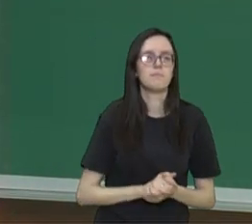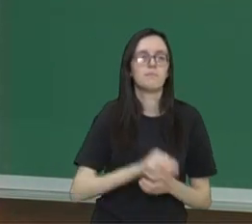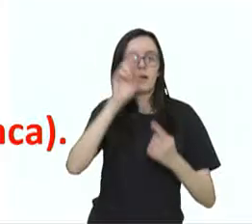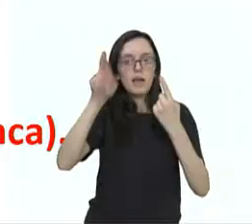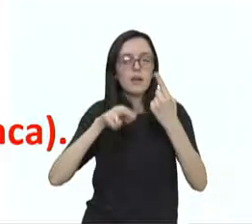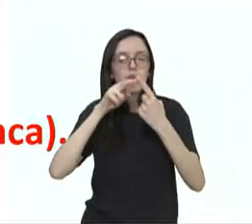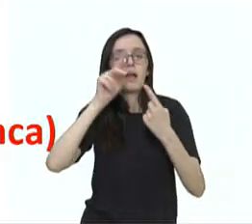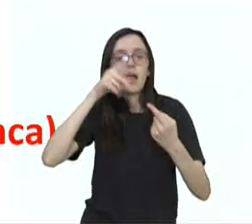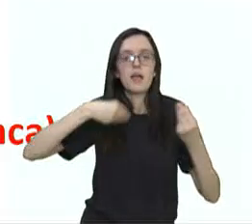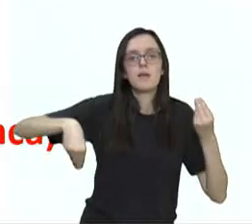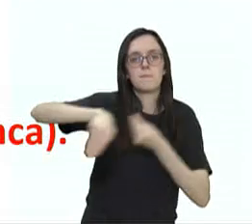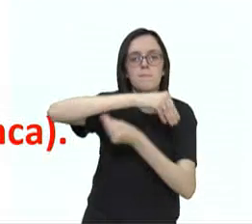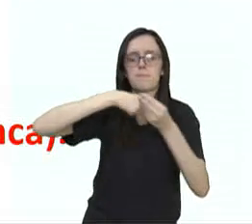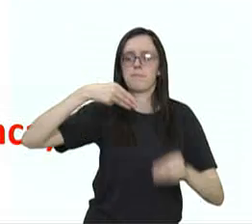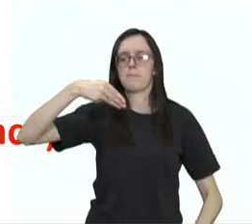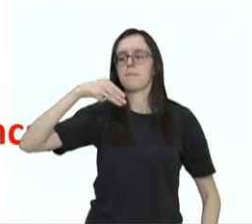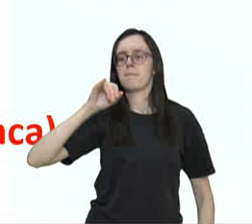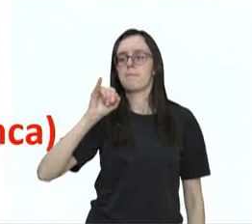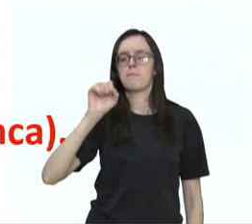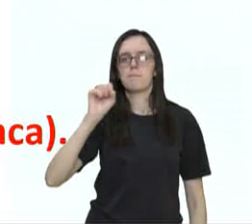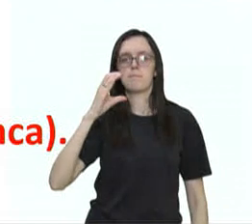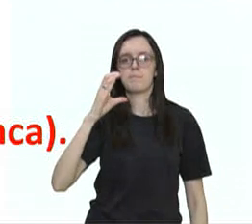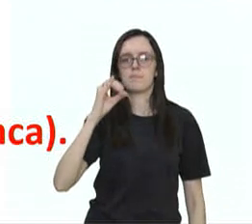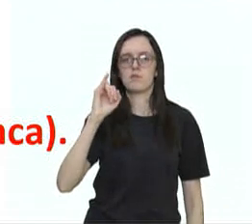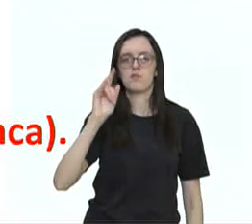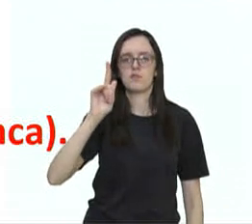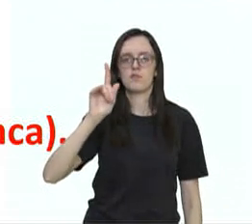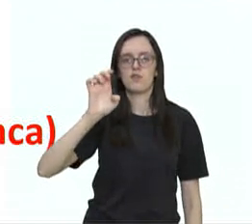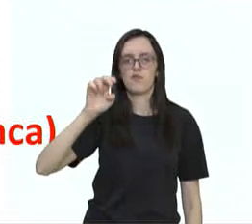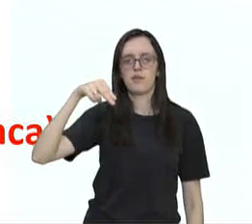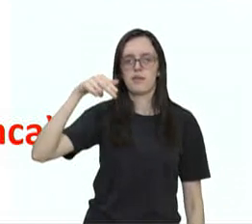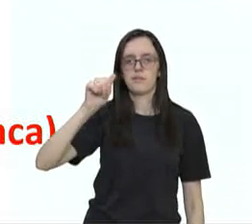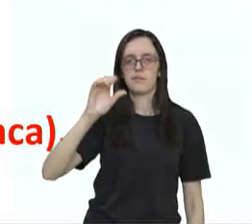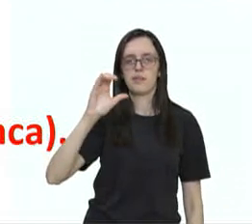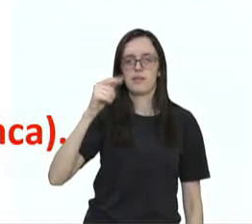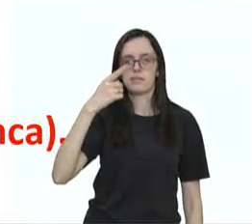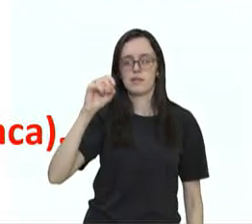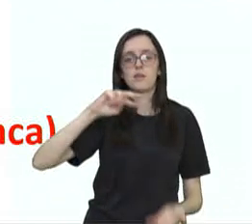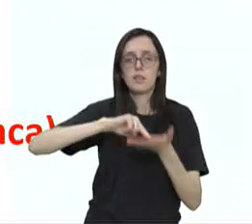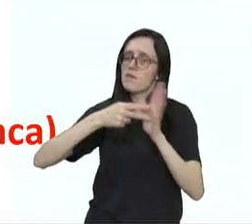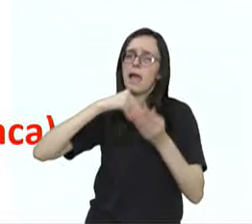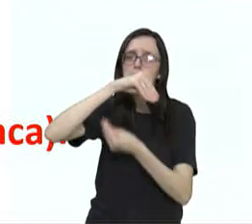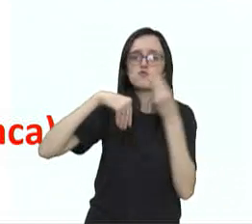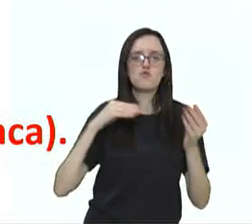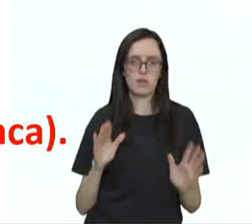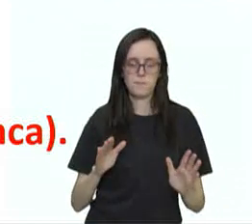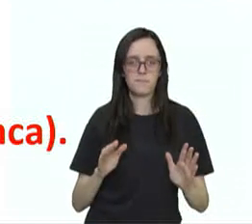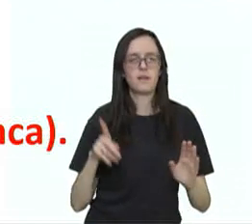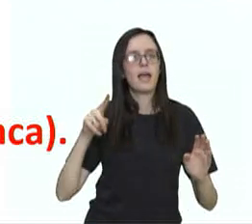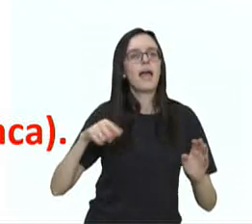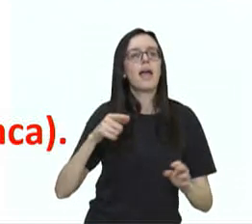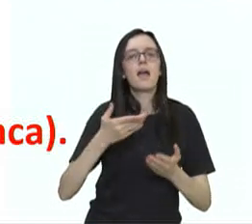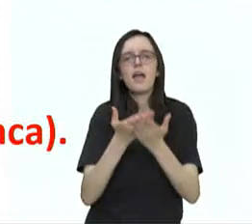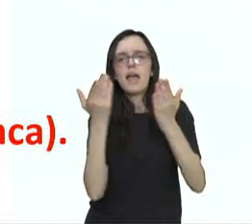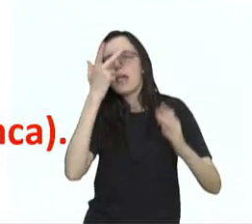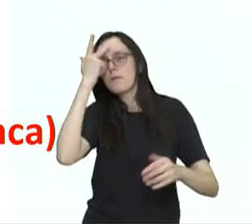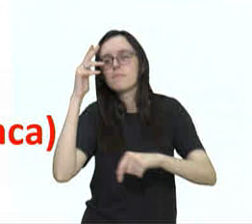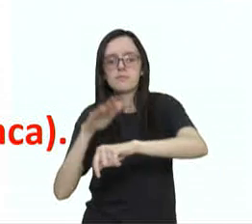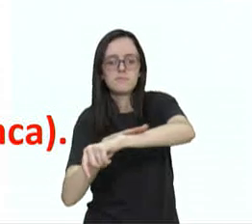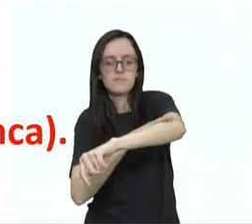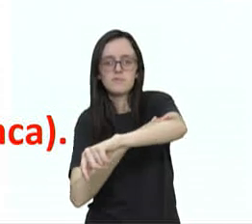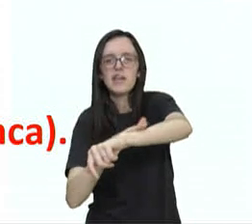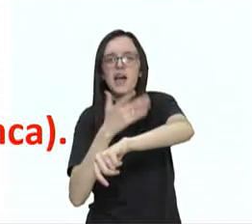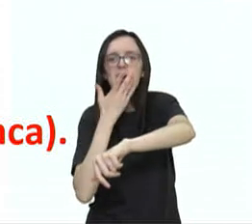à miscigenação, mistura. Mistura. Quando ele fala de essa gente